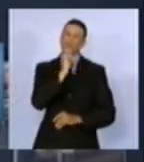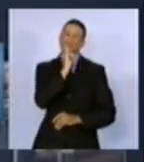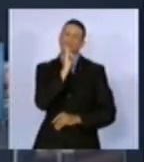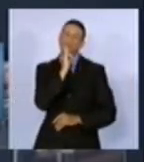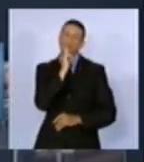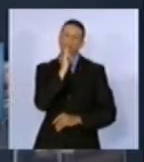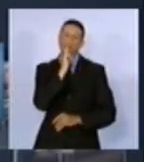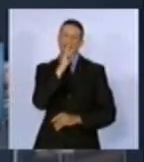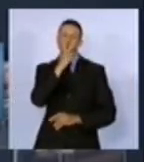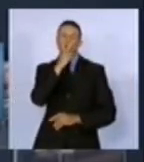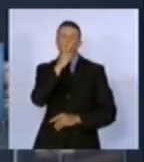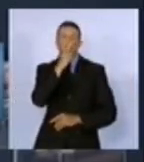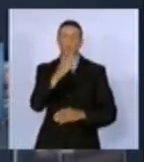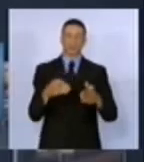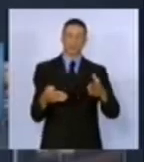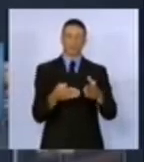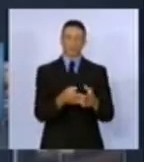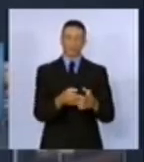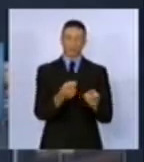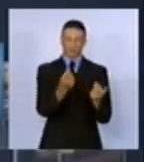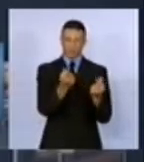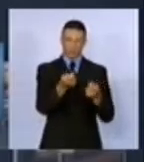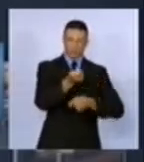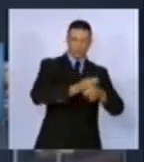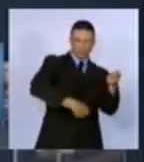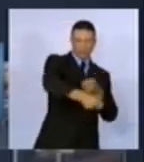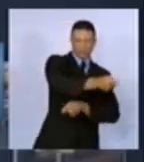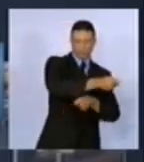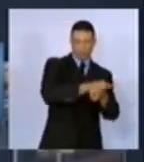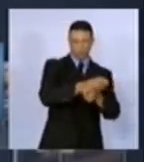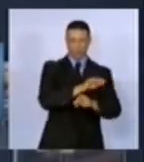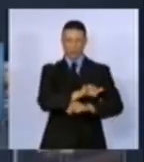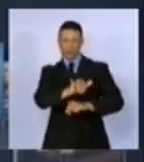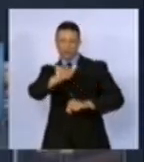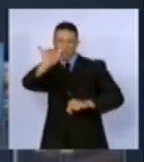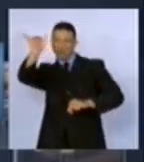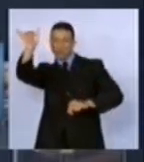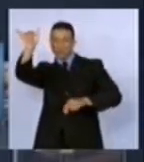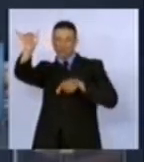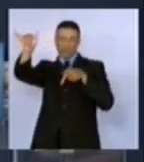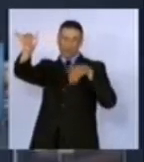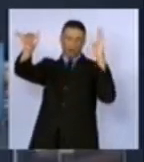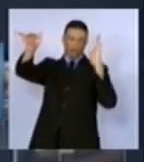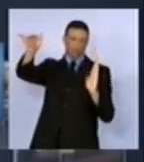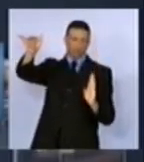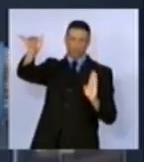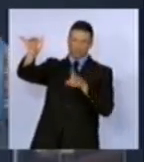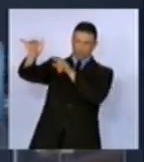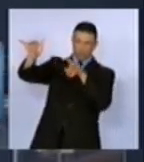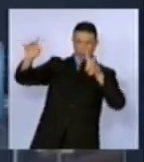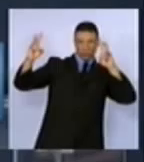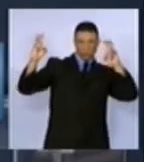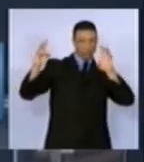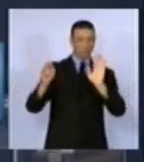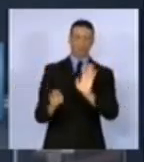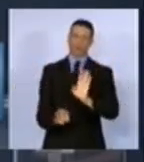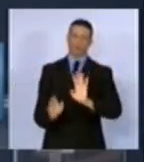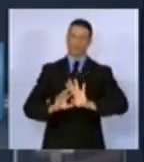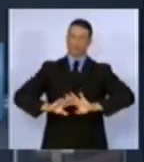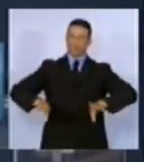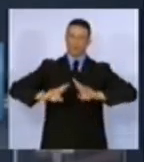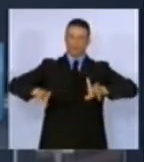funcionam como Barreiras comerciais as exportações brasileiras Mas esse não é o nosso tema aqui o nosso tema é